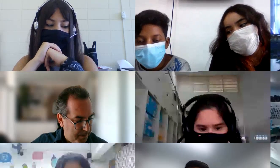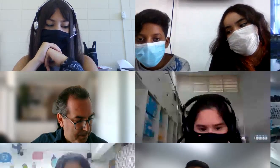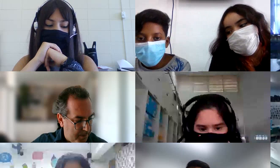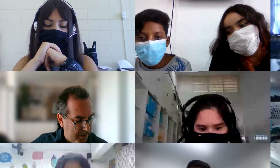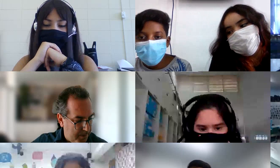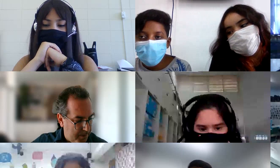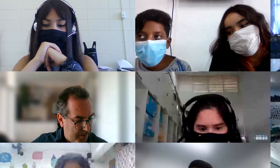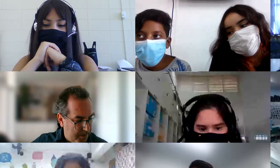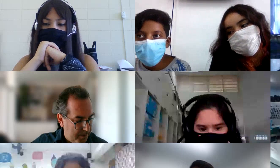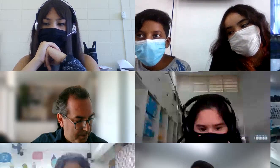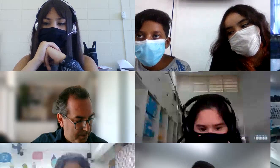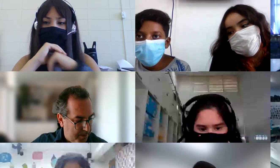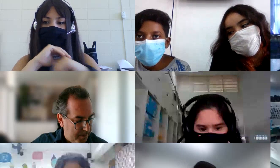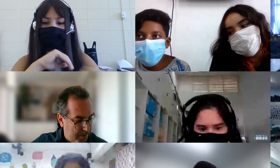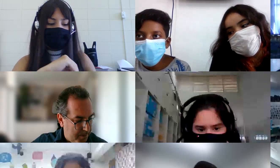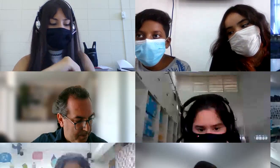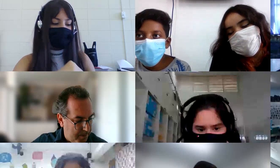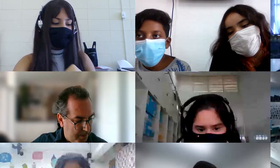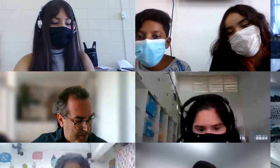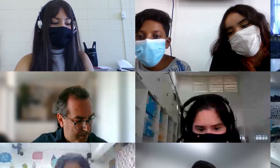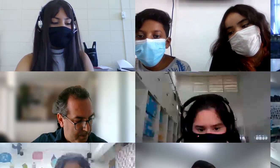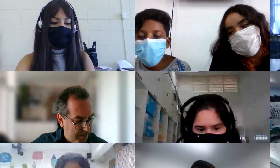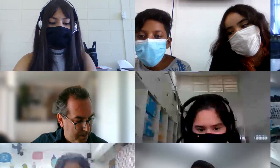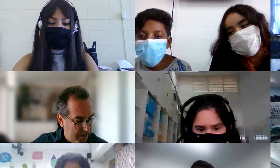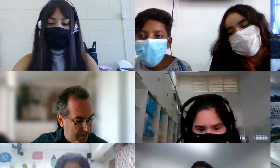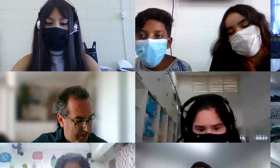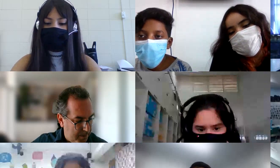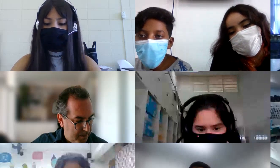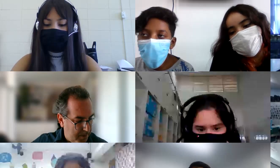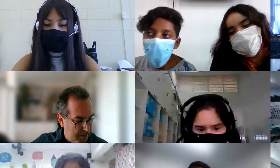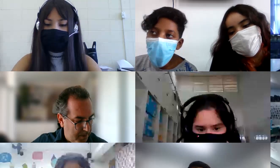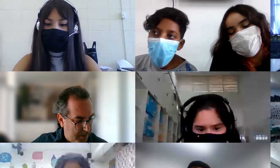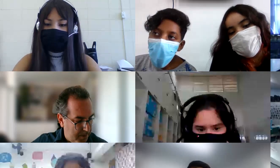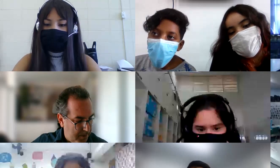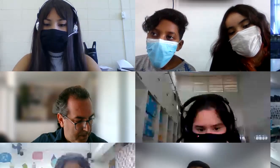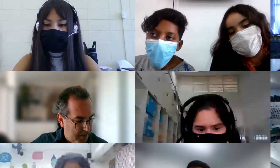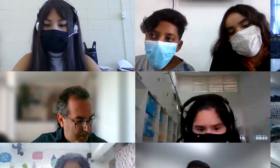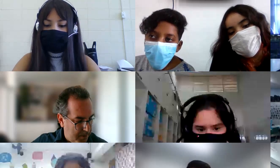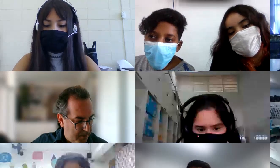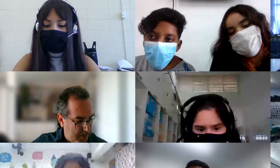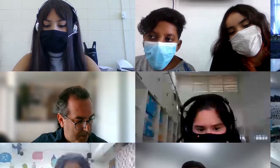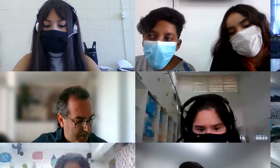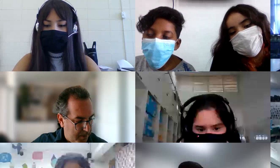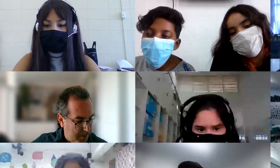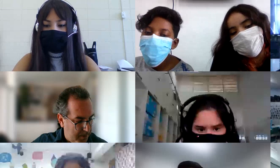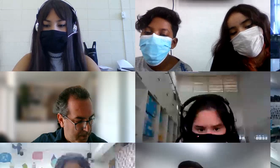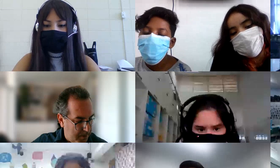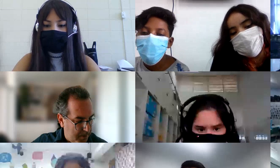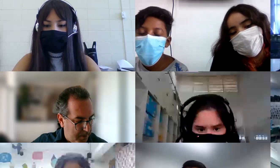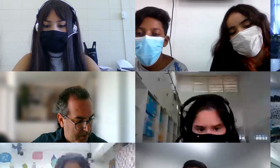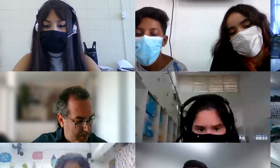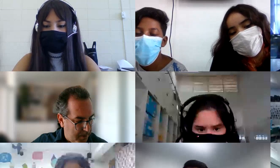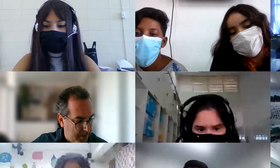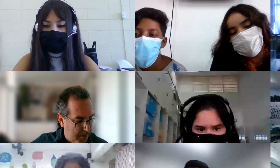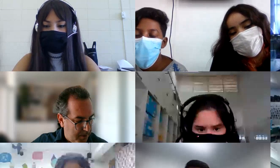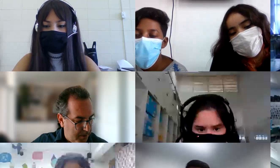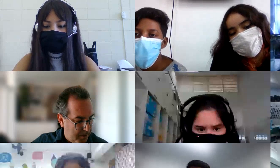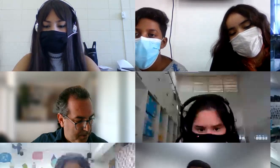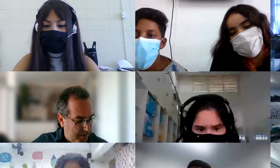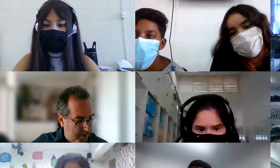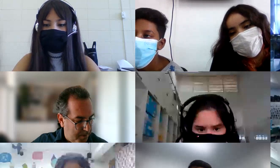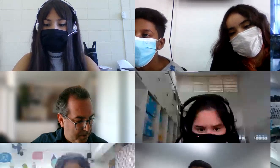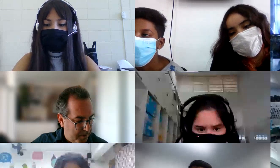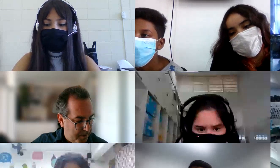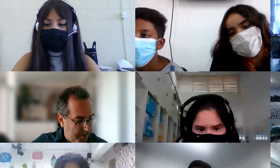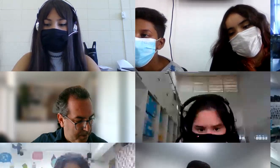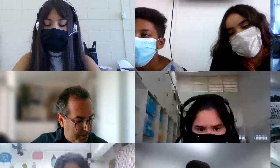a fundamental importância também da gente compreendê-los enquanto a necessidade de conhecê-los para assim a gente também